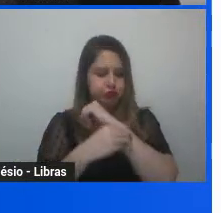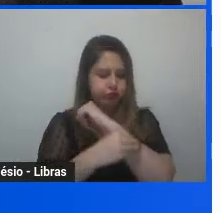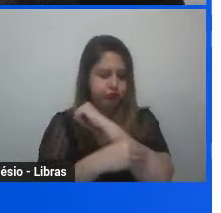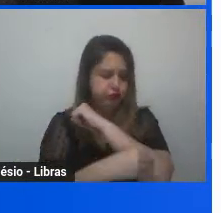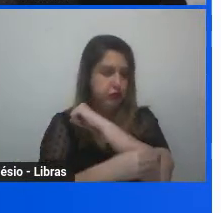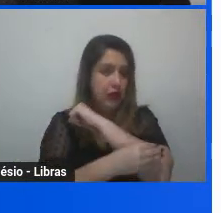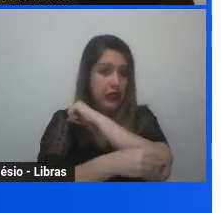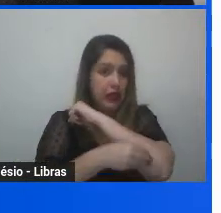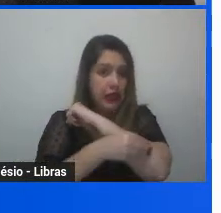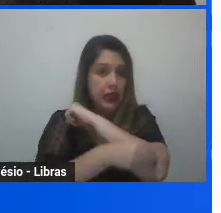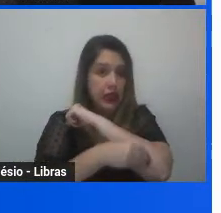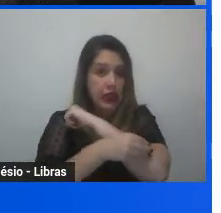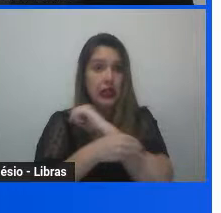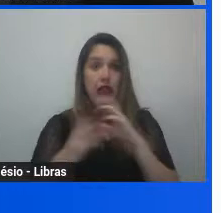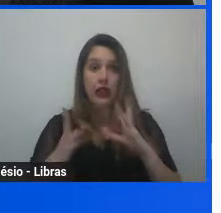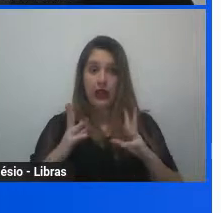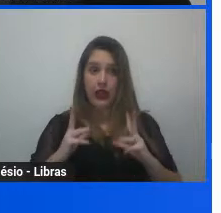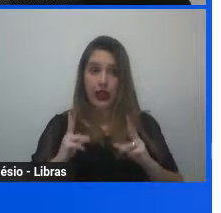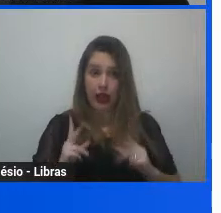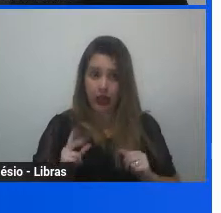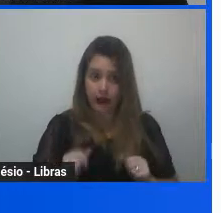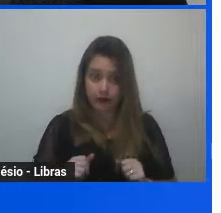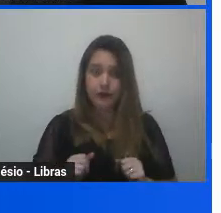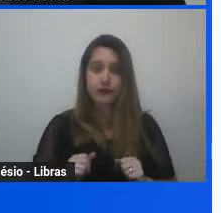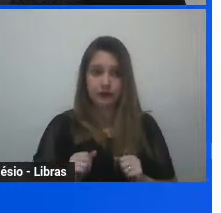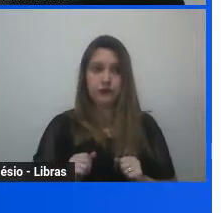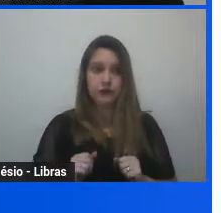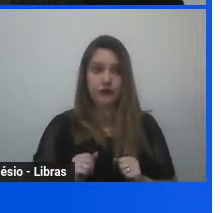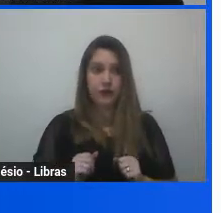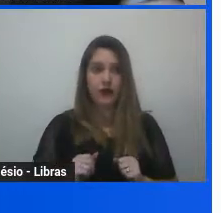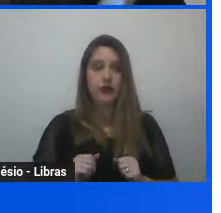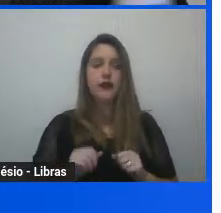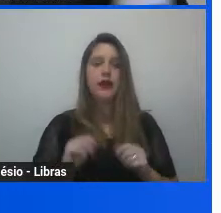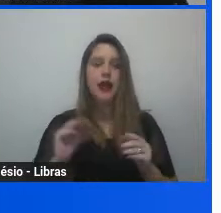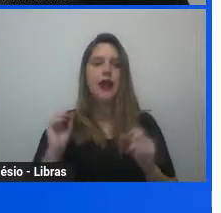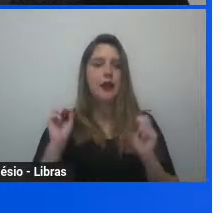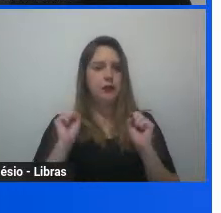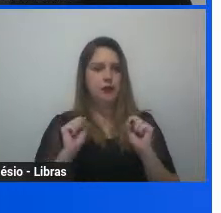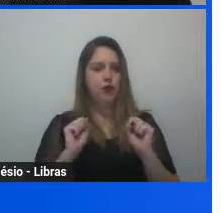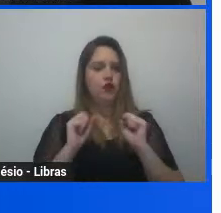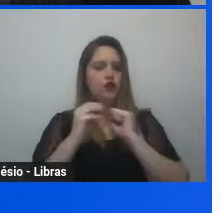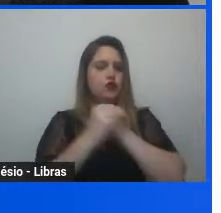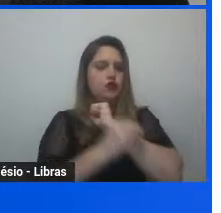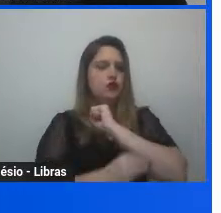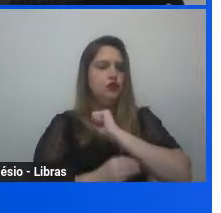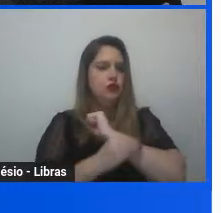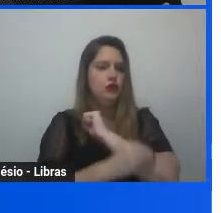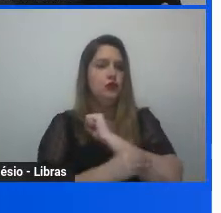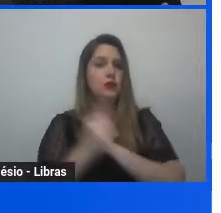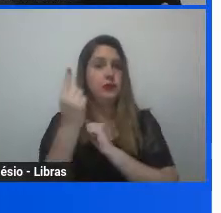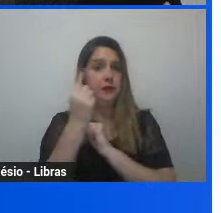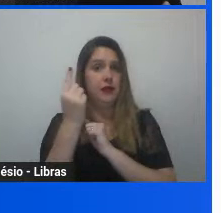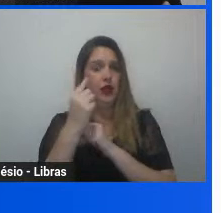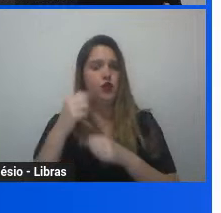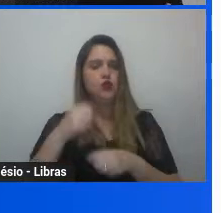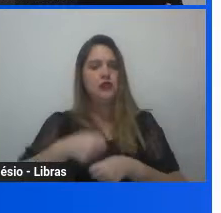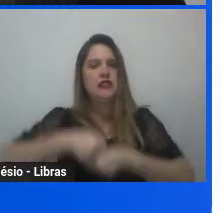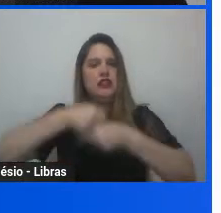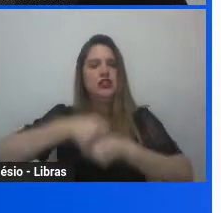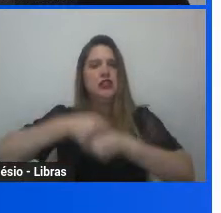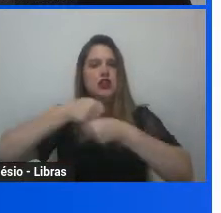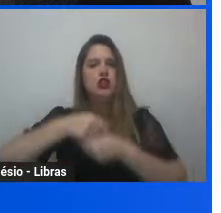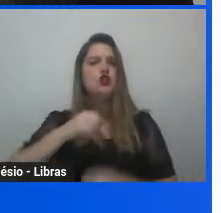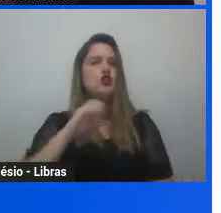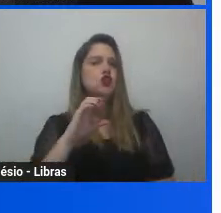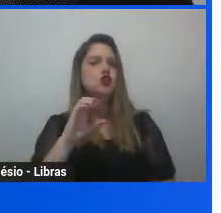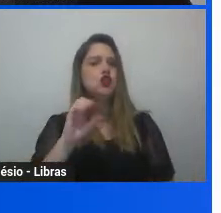dificilmente vai ter aí uma gaze esterilizada, ao menos que vocês aí tenham um kit de primeiros socorros. E olha, cuidado, se você tem um